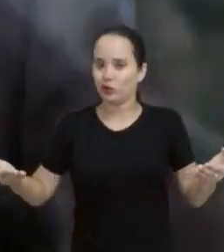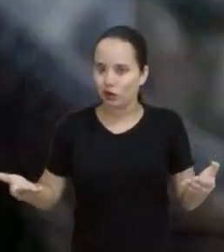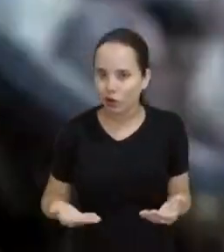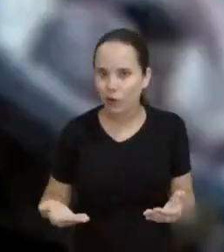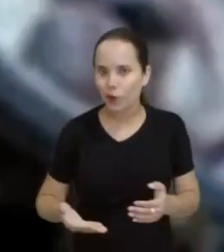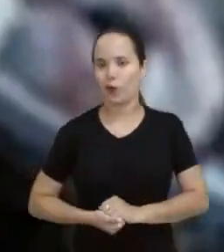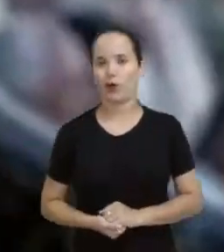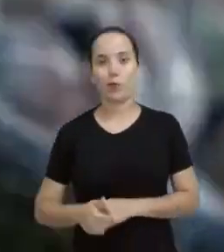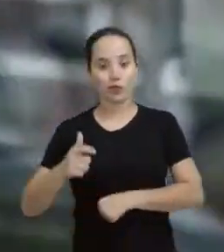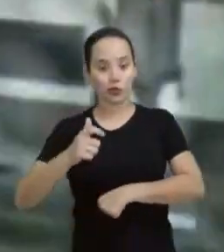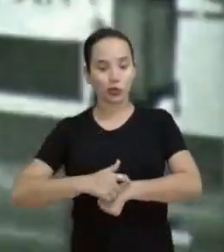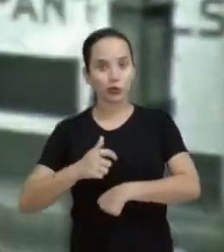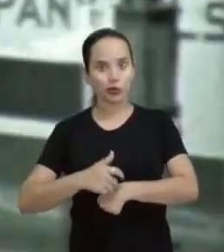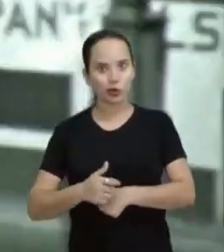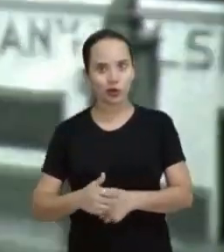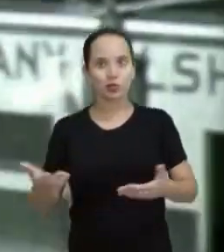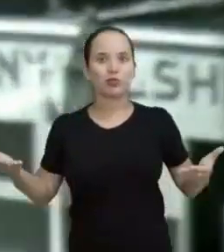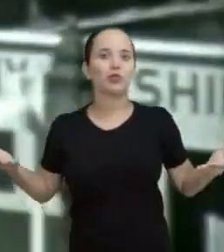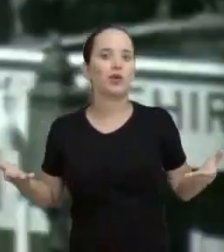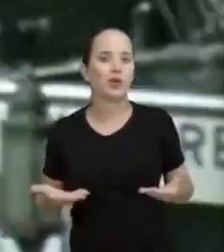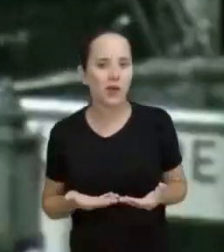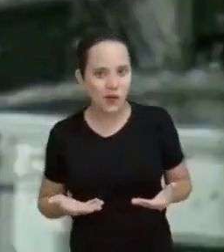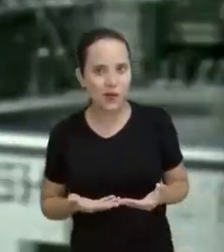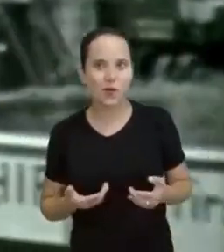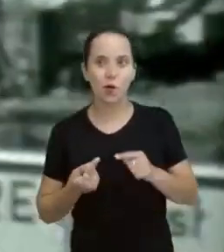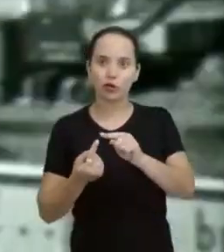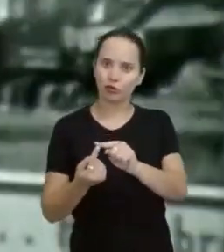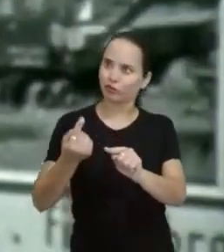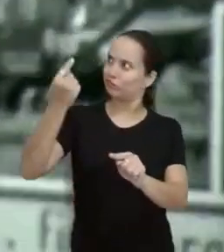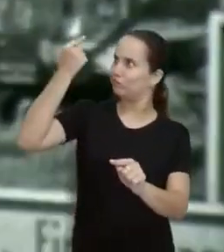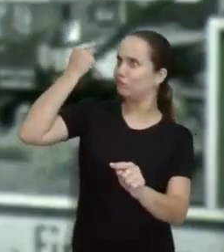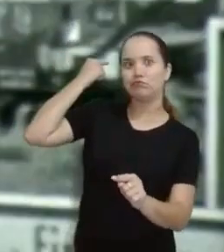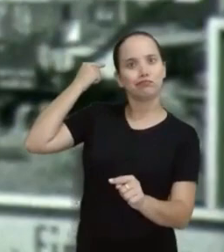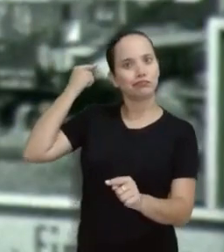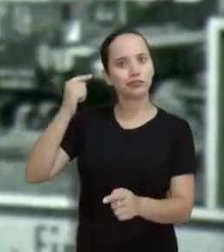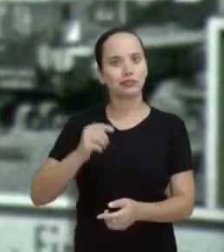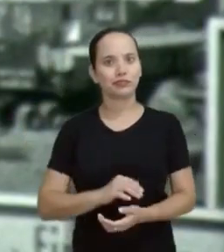no tempo contemporâneo, do que em outras épocas.